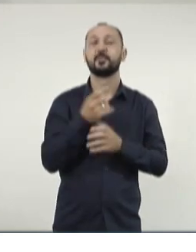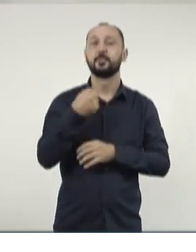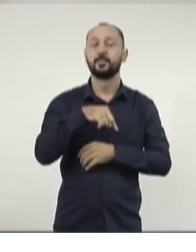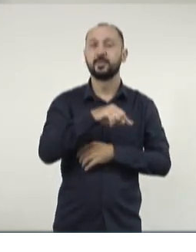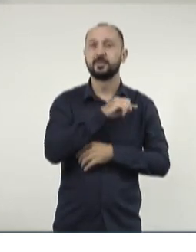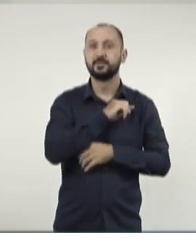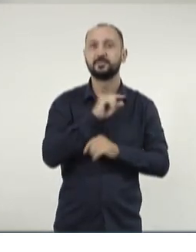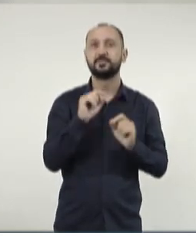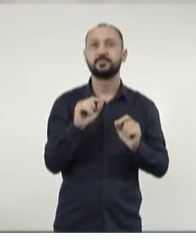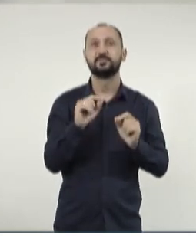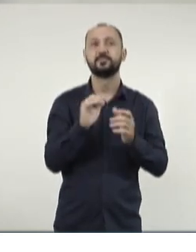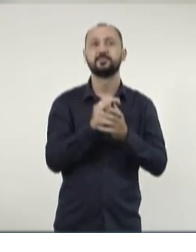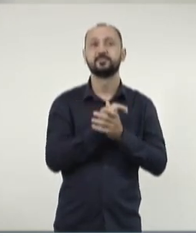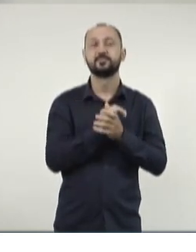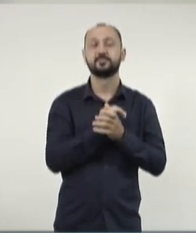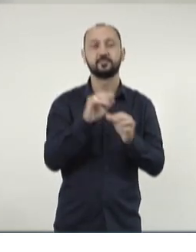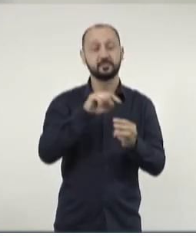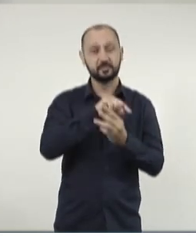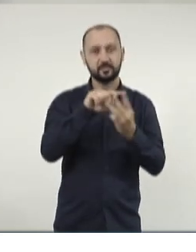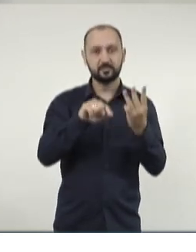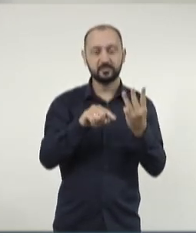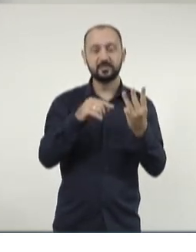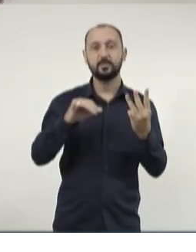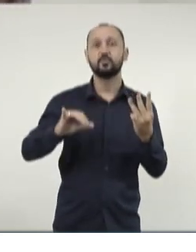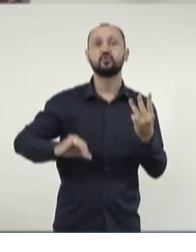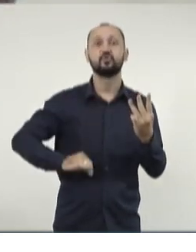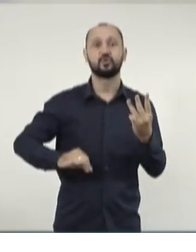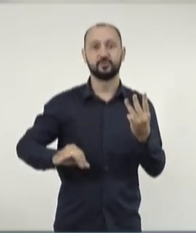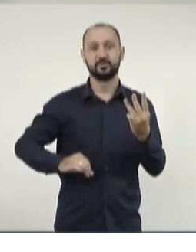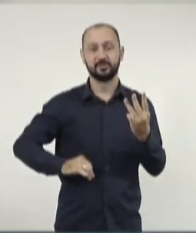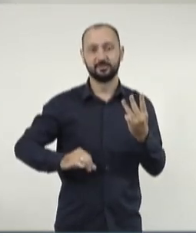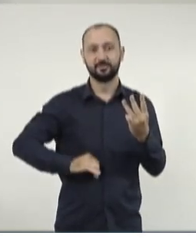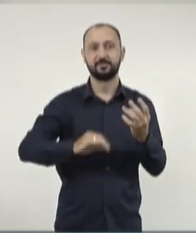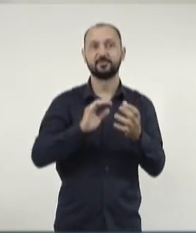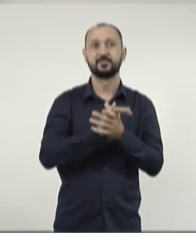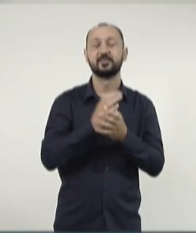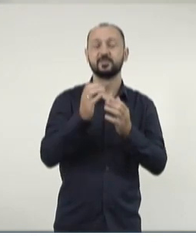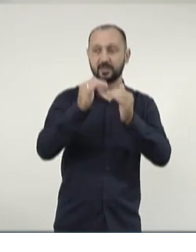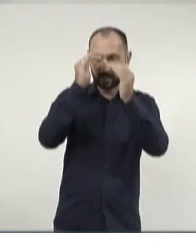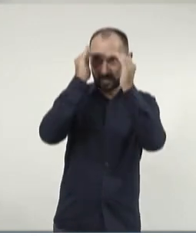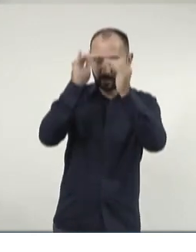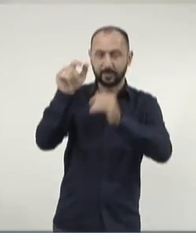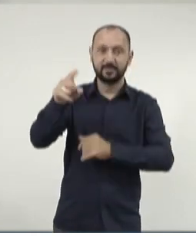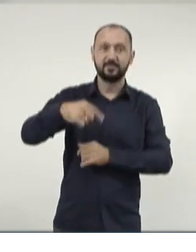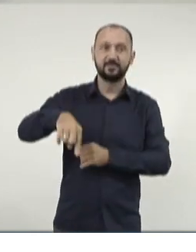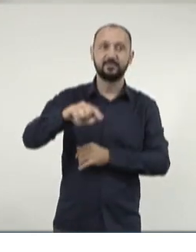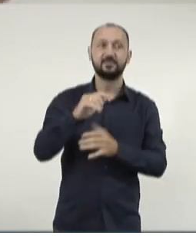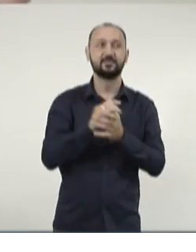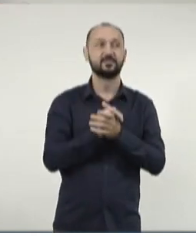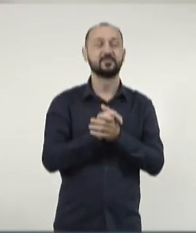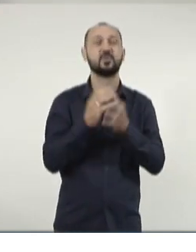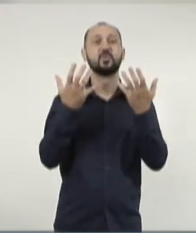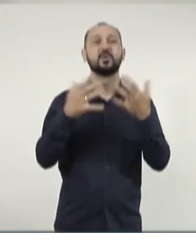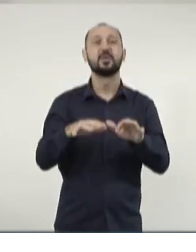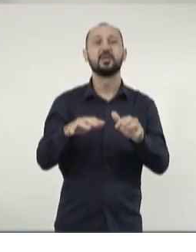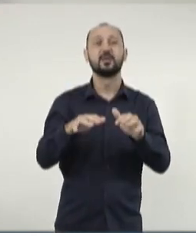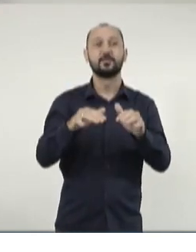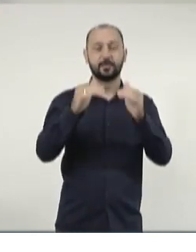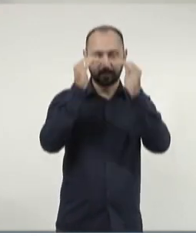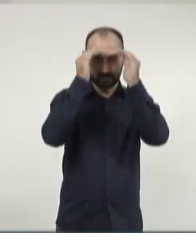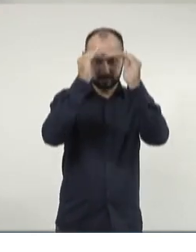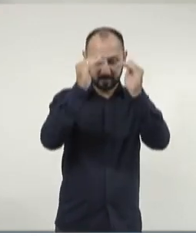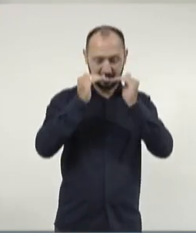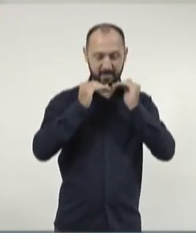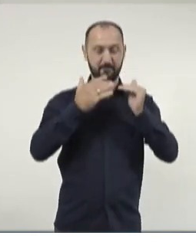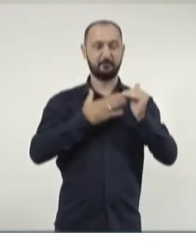gente. Nós 3 estávamos sofrendo porque a gente queria respeitar ele. A gente não queria respeitar a nossa